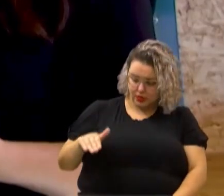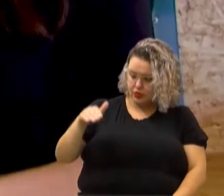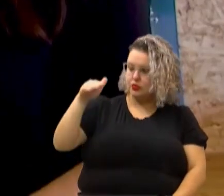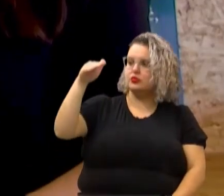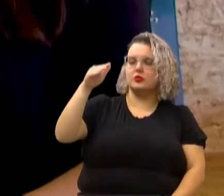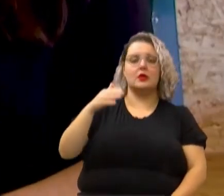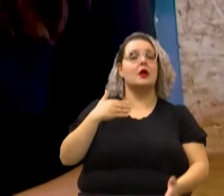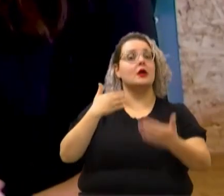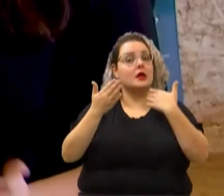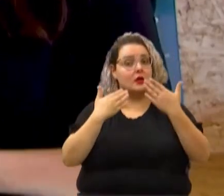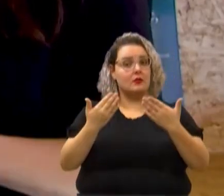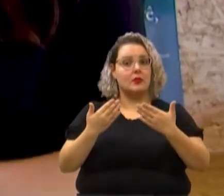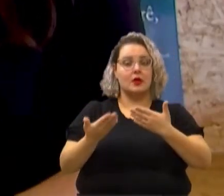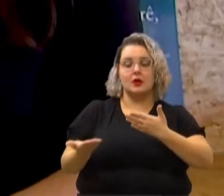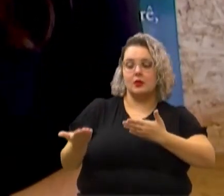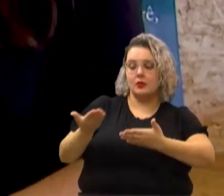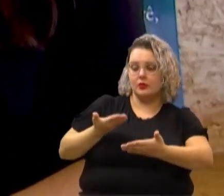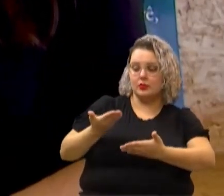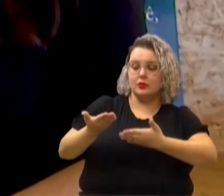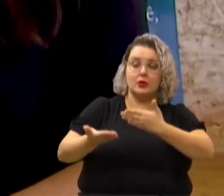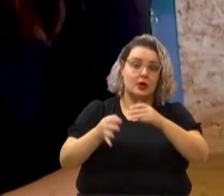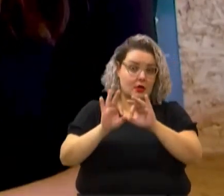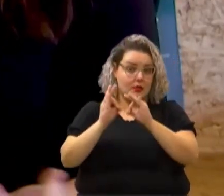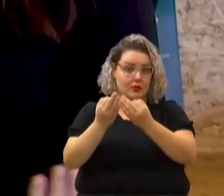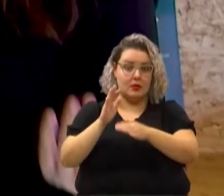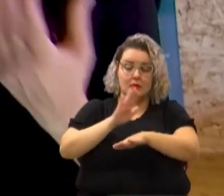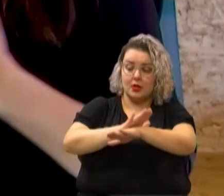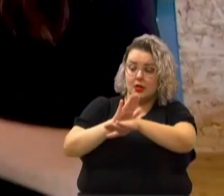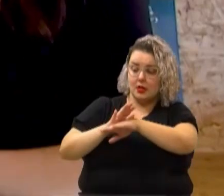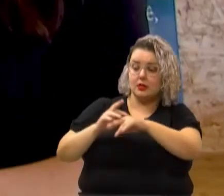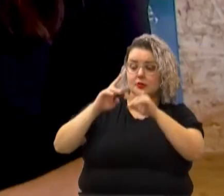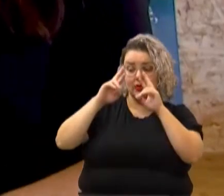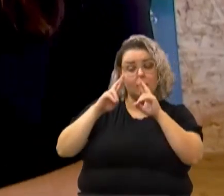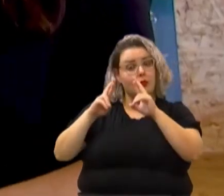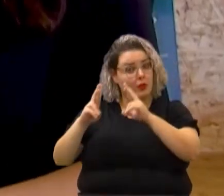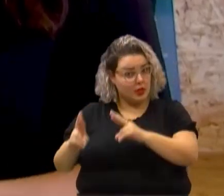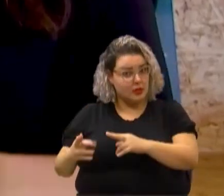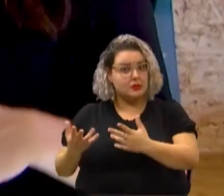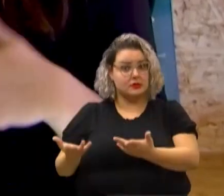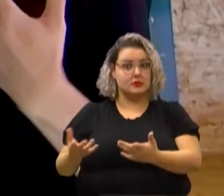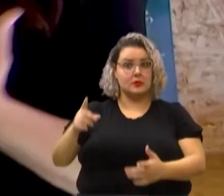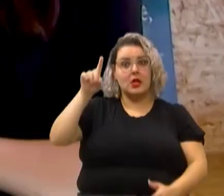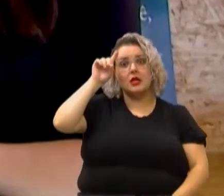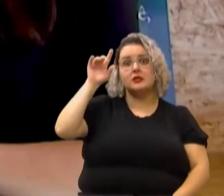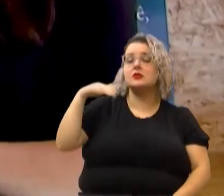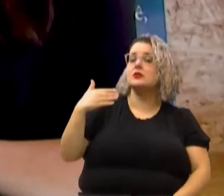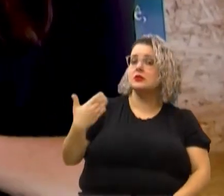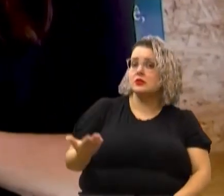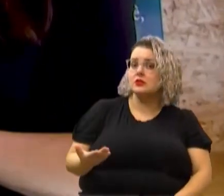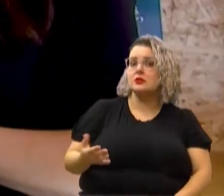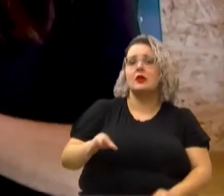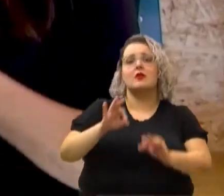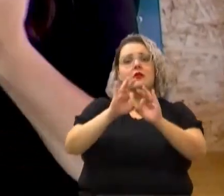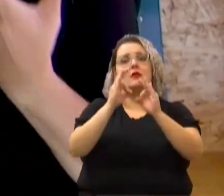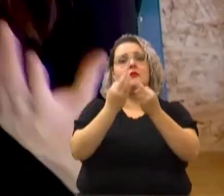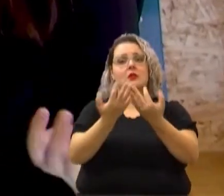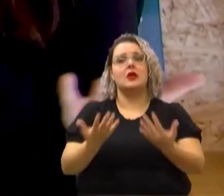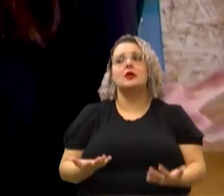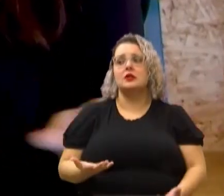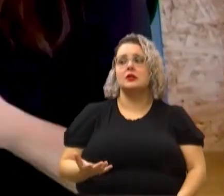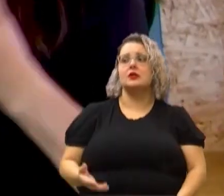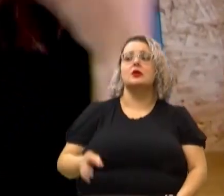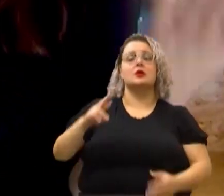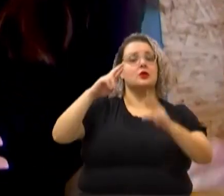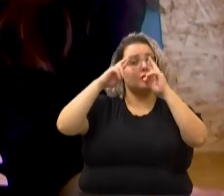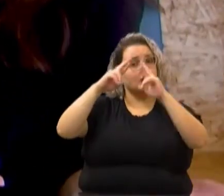essa conversa e essa mediação da família então o respeito a essa a esse cotidiano dessa família e